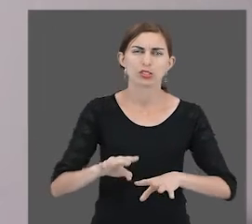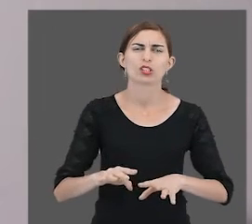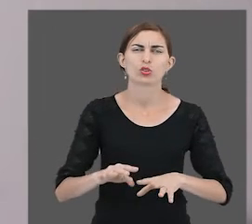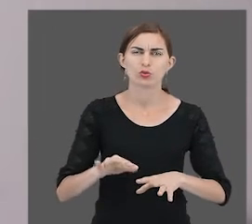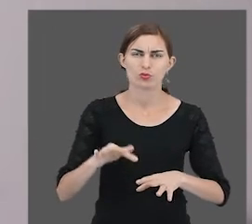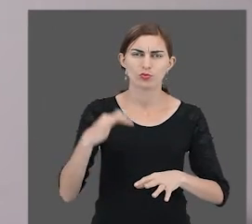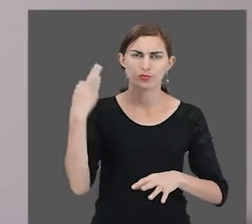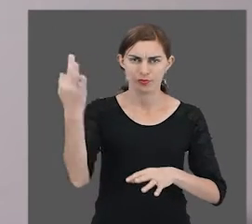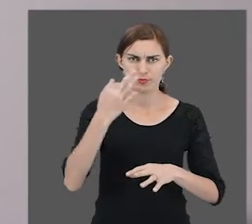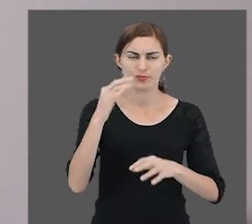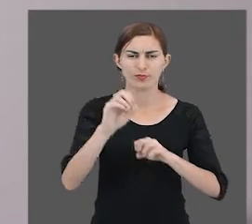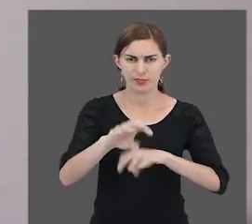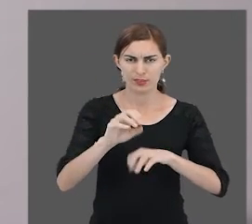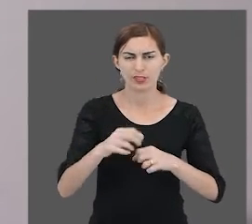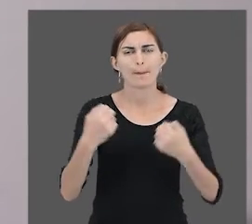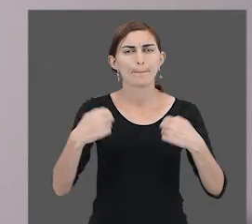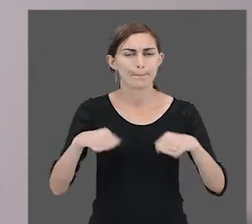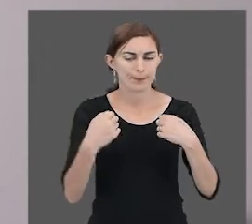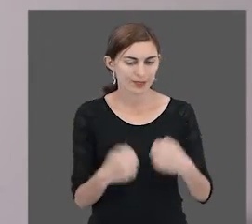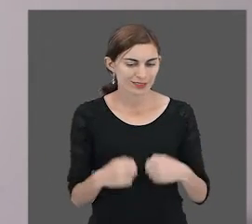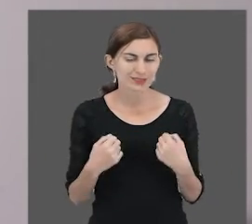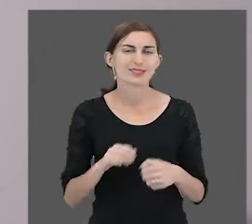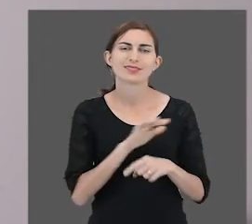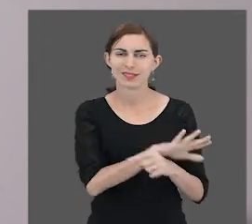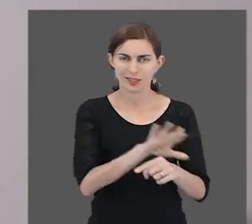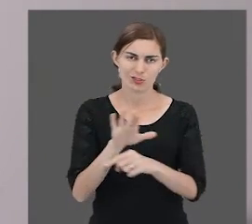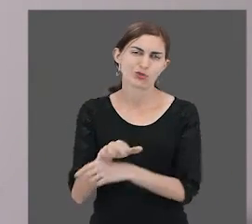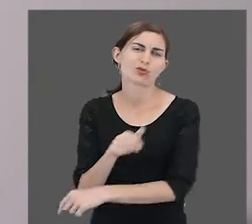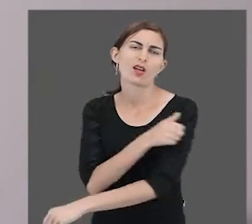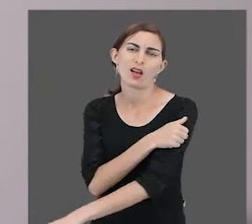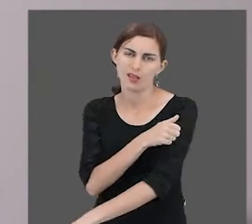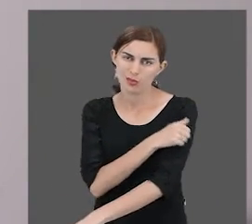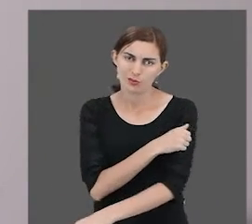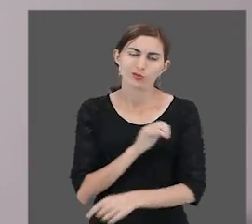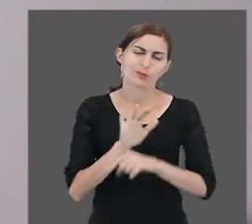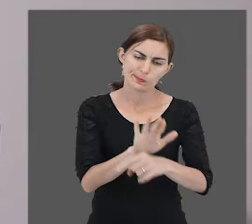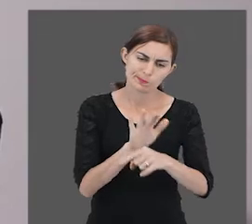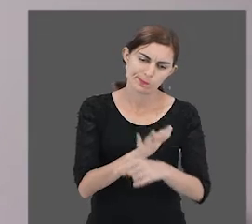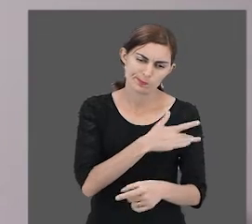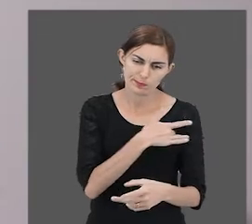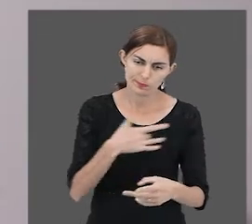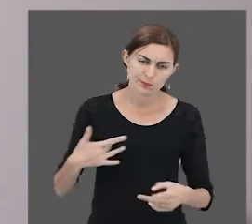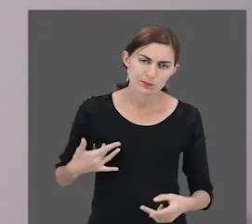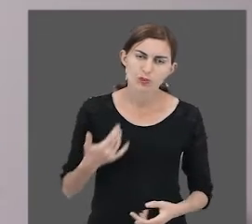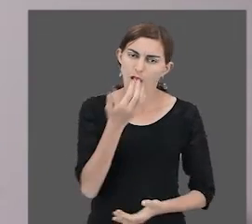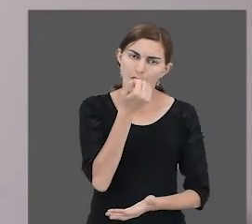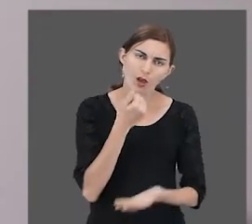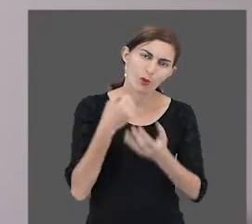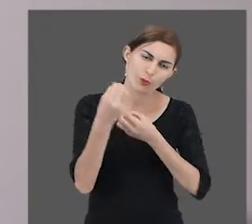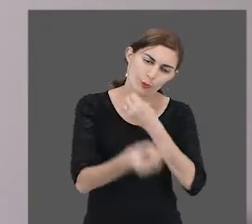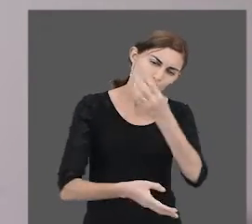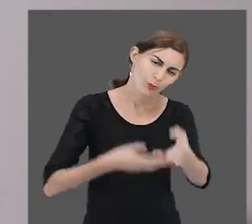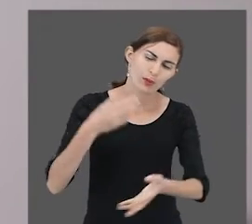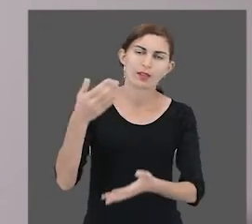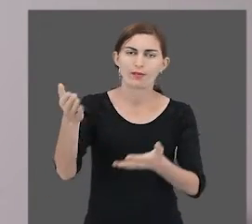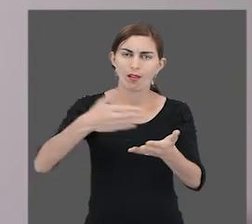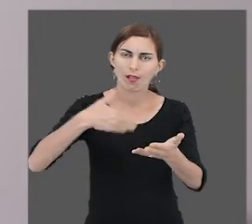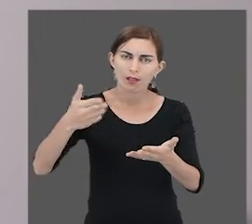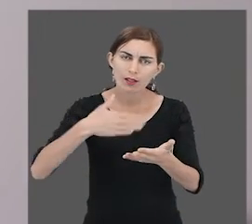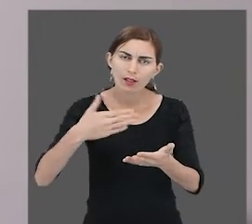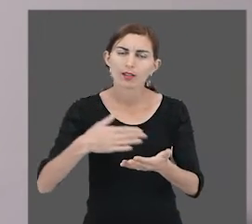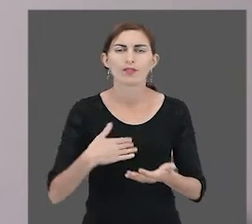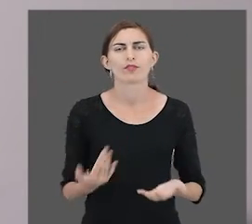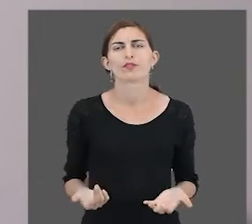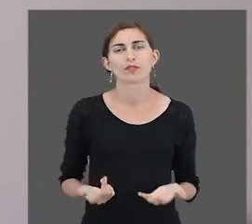os entes federativos ele têm que suprir os alunos com assistência à saúde, com alimentação, com livros